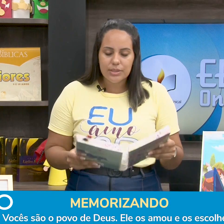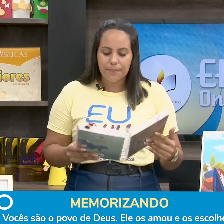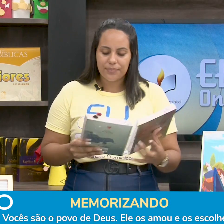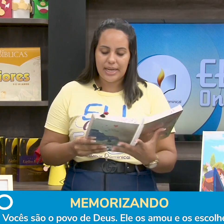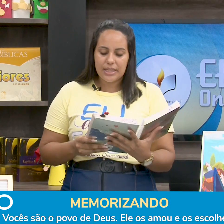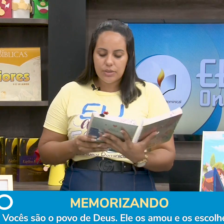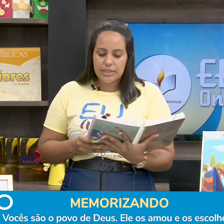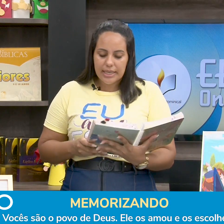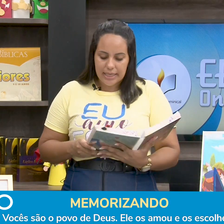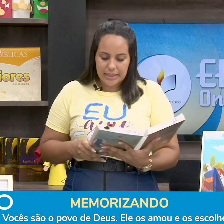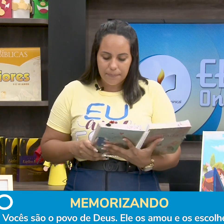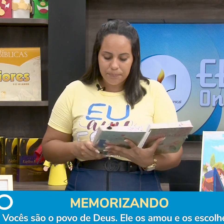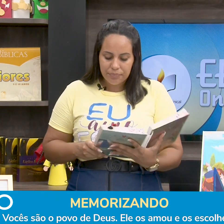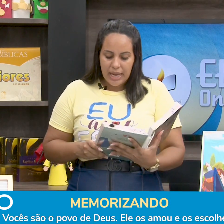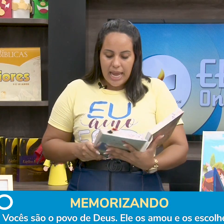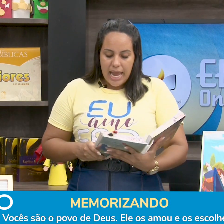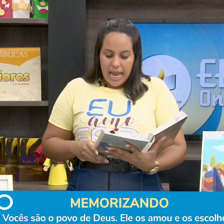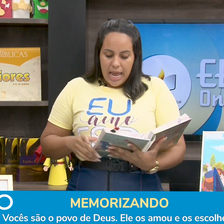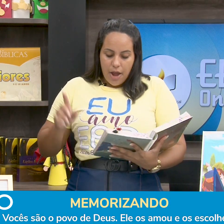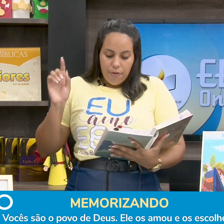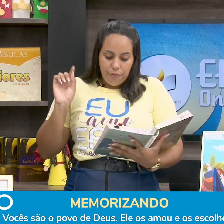número 11, que diz o seguinte: